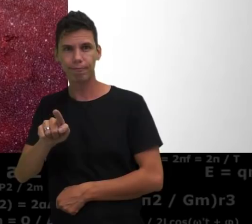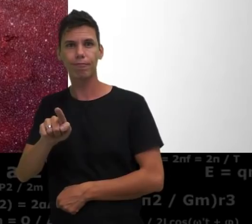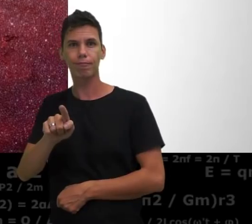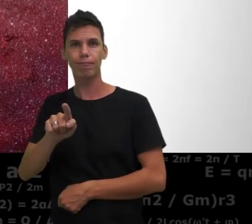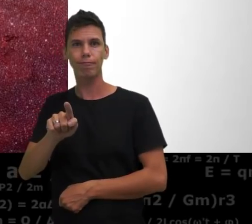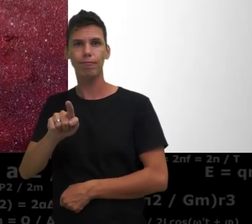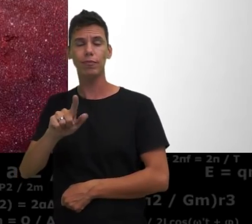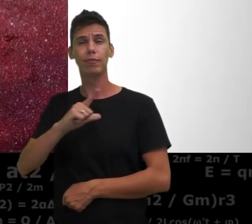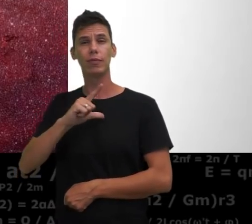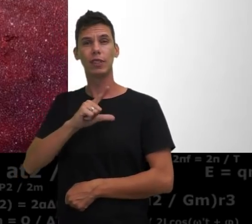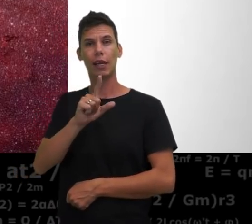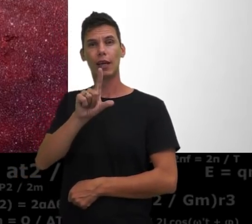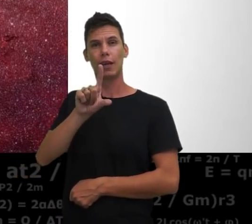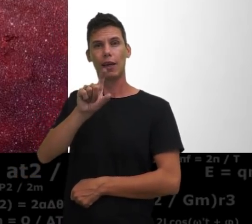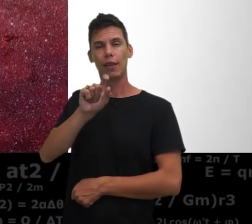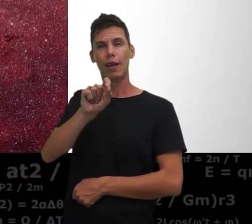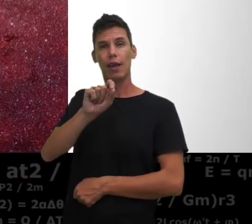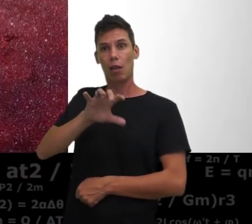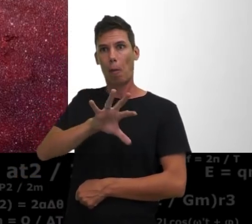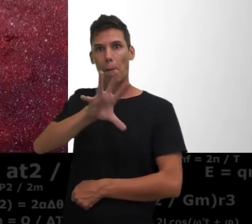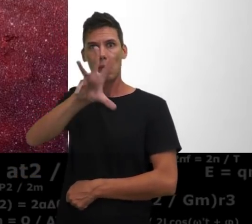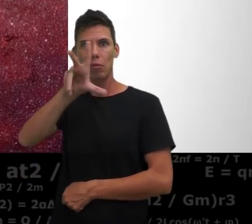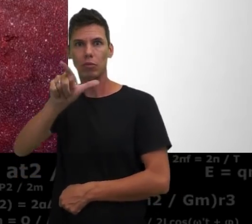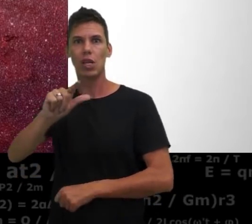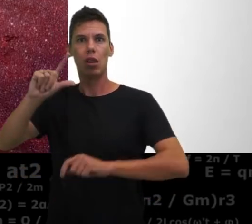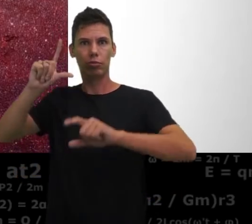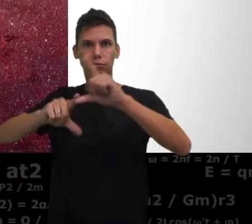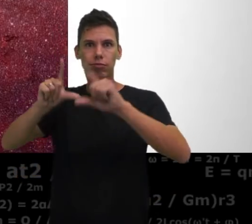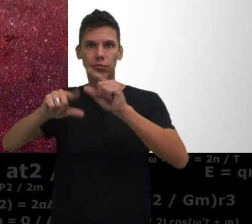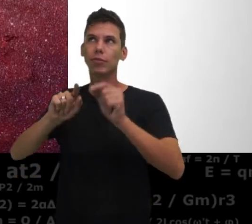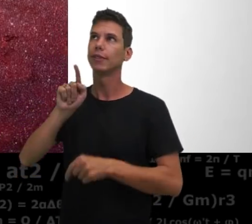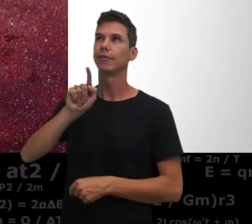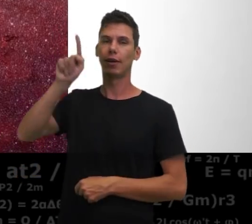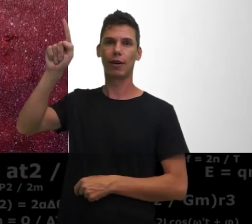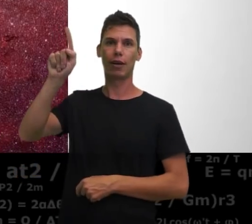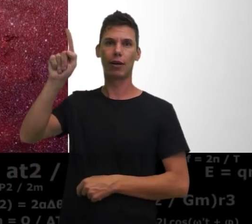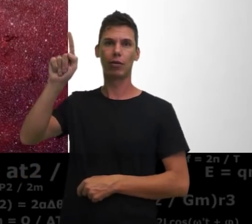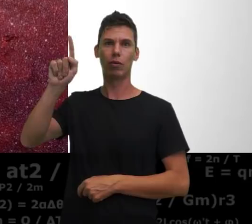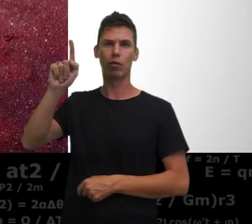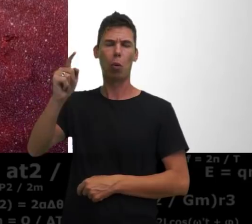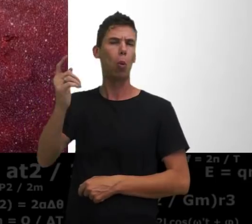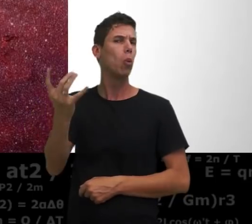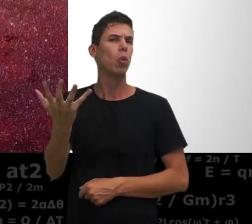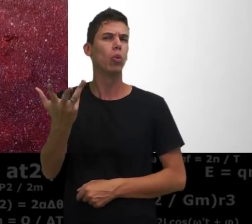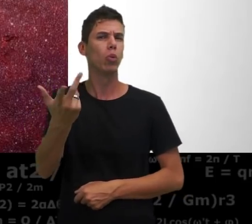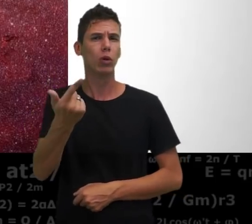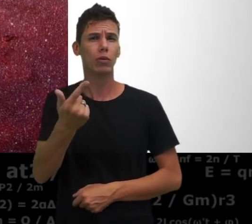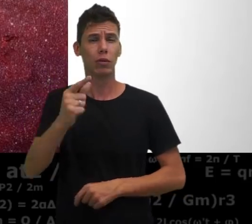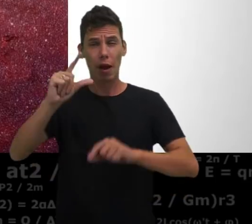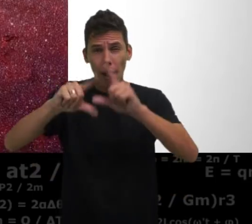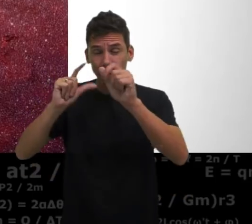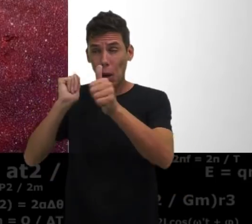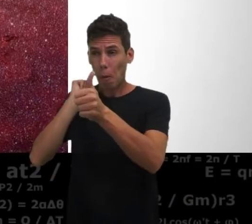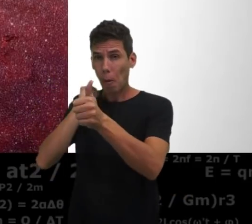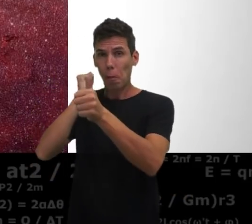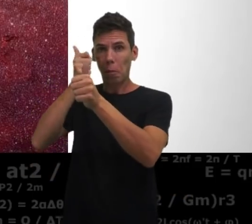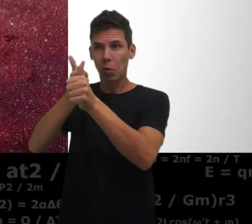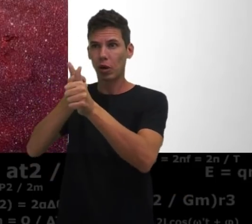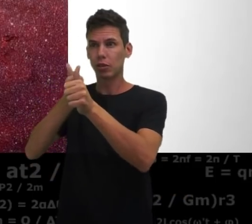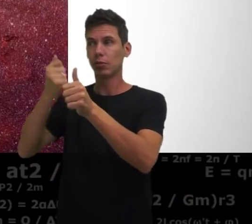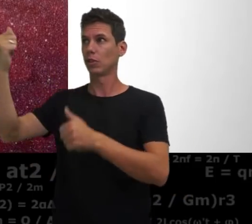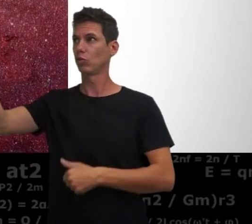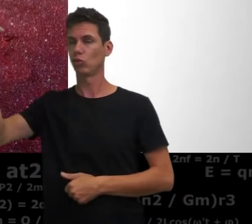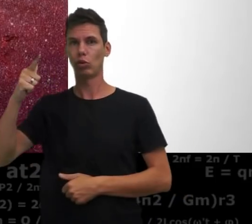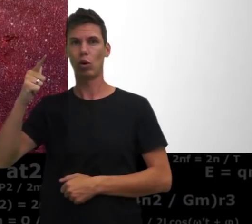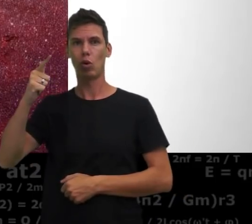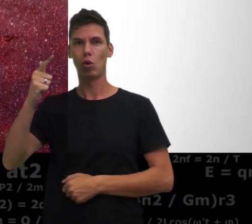Então, tem 10 milhões de estrelas ali. Só para vocês terem uma ideia de quanto é isso, a estrela mais próxima do